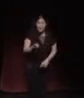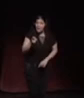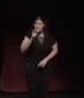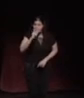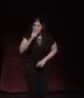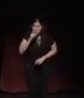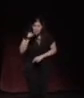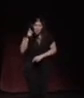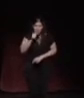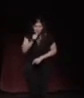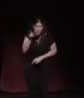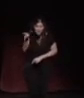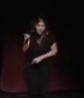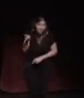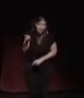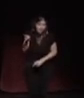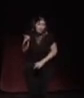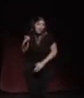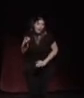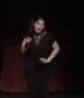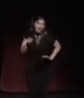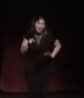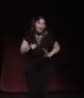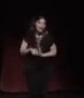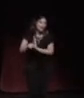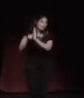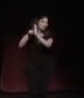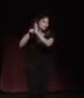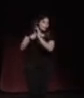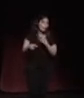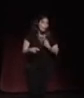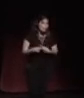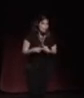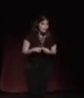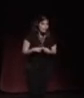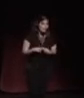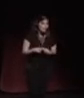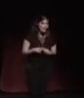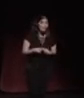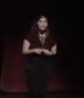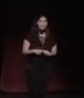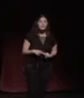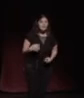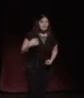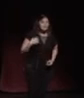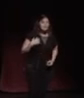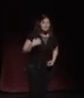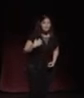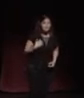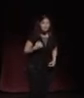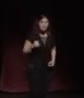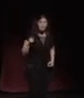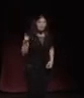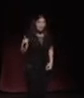enorme. Porque, em geral, quando o bebê sente que os braços dele estão menos ansiosos do que o